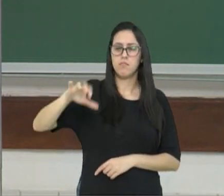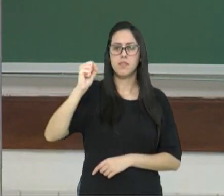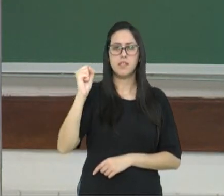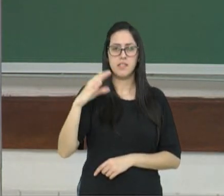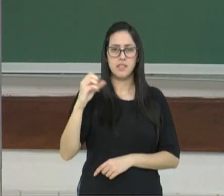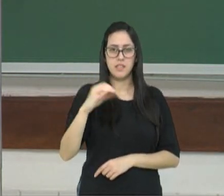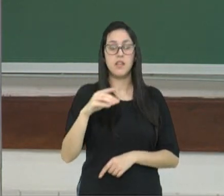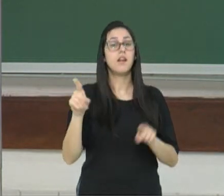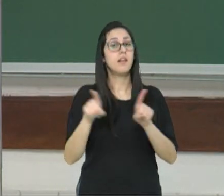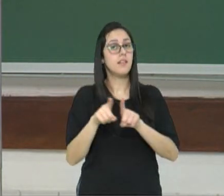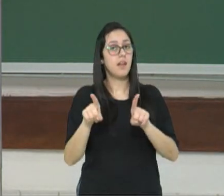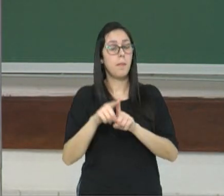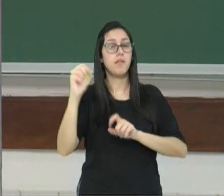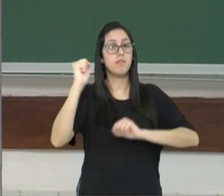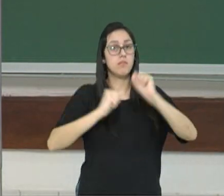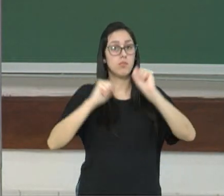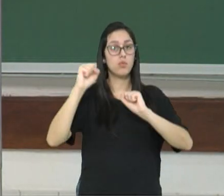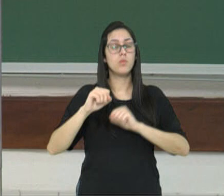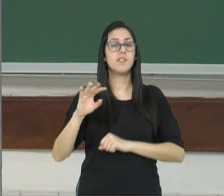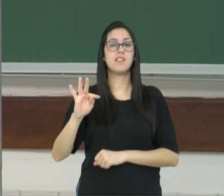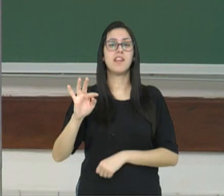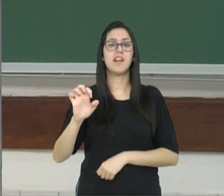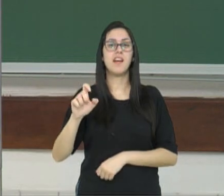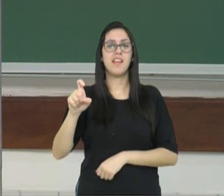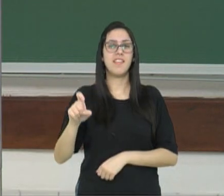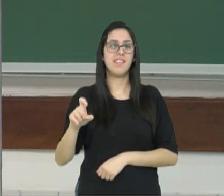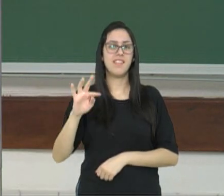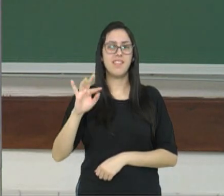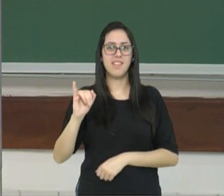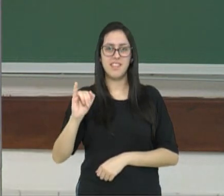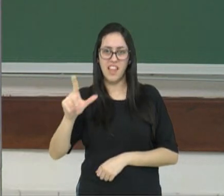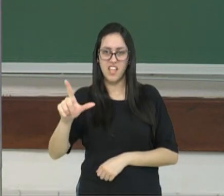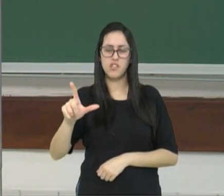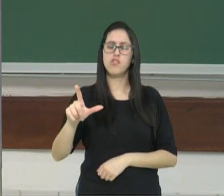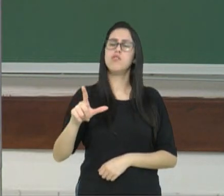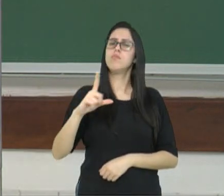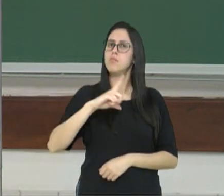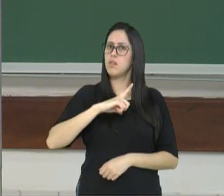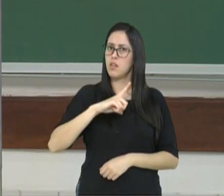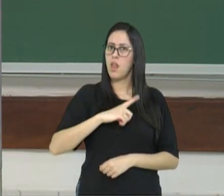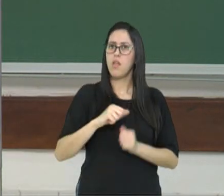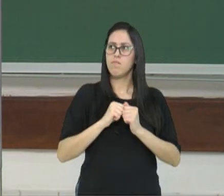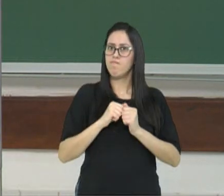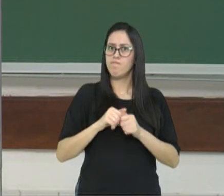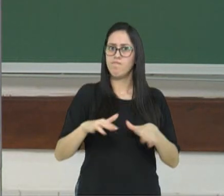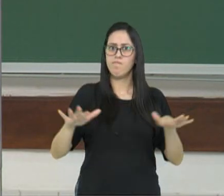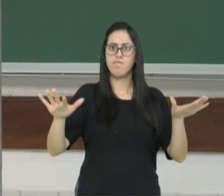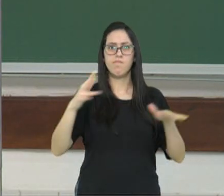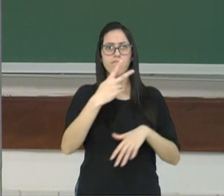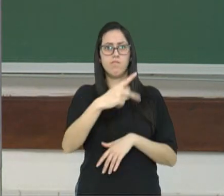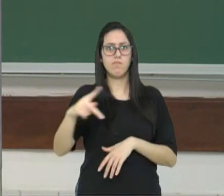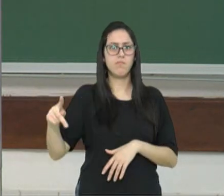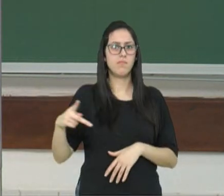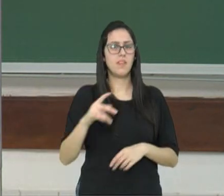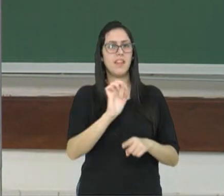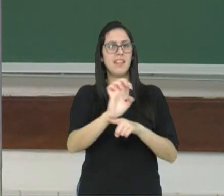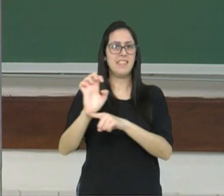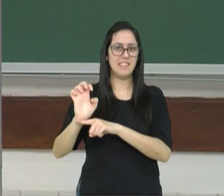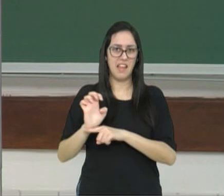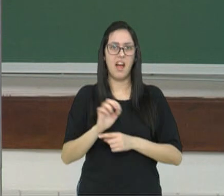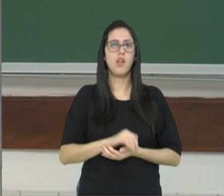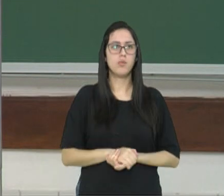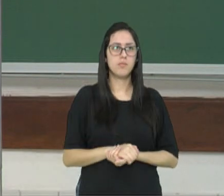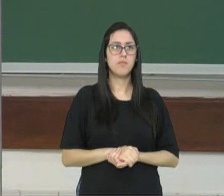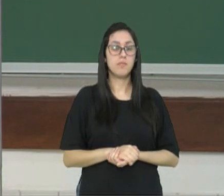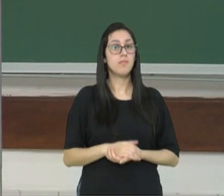têxtil, que até hoje faz parte de grande parte da riqueza desses estados. Então, eles foram